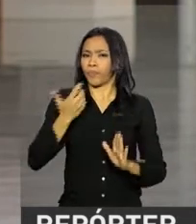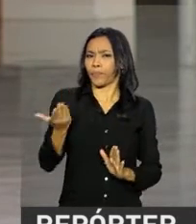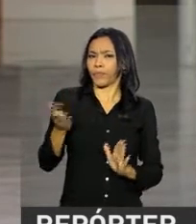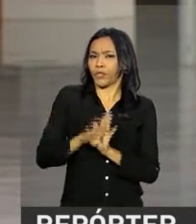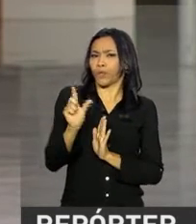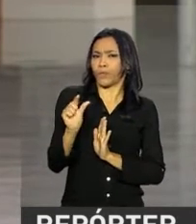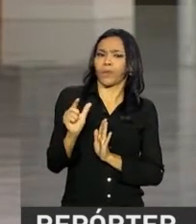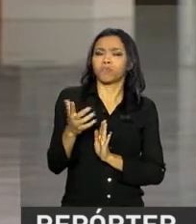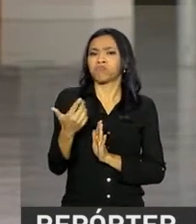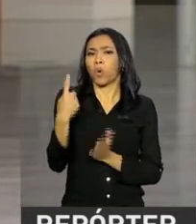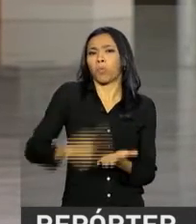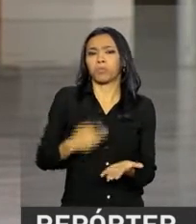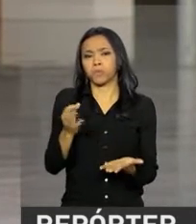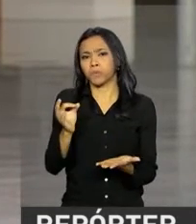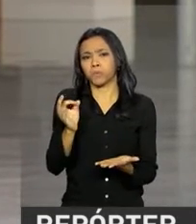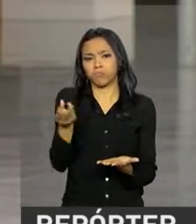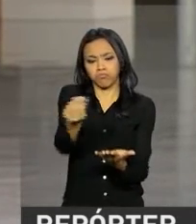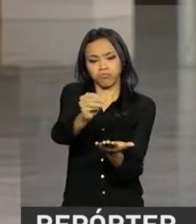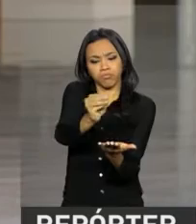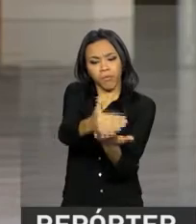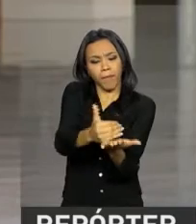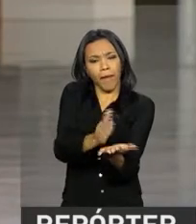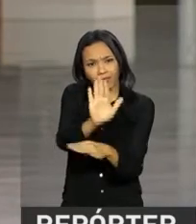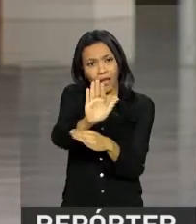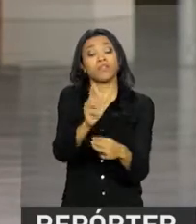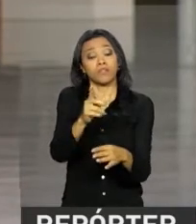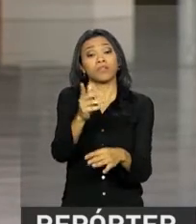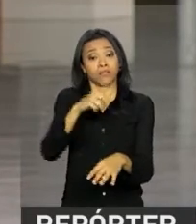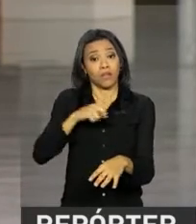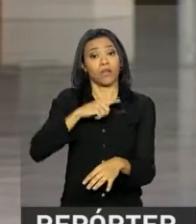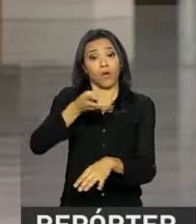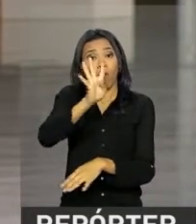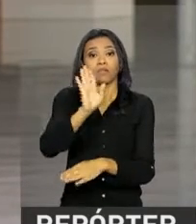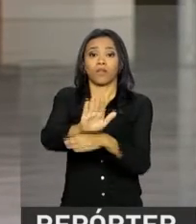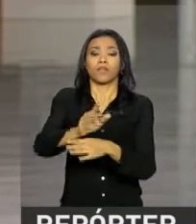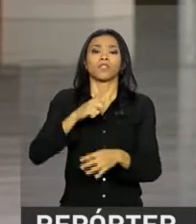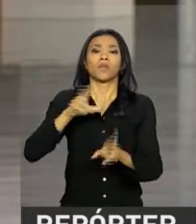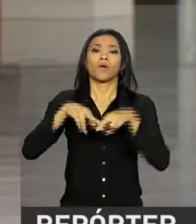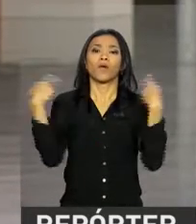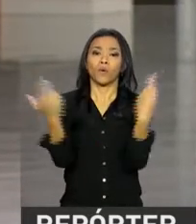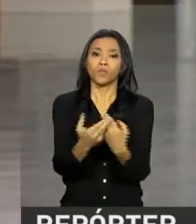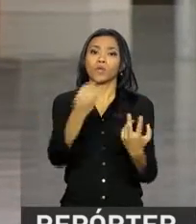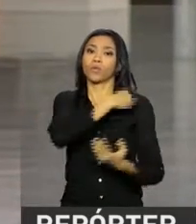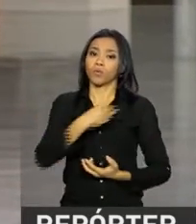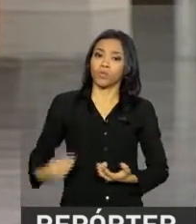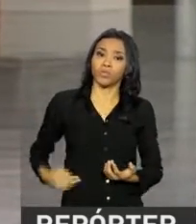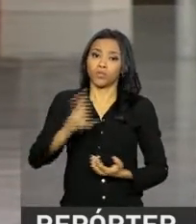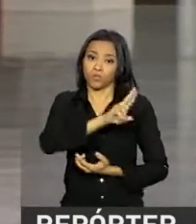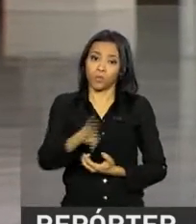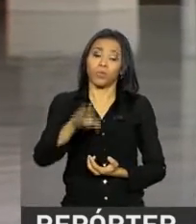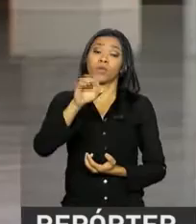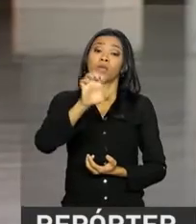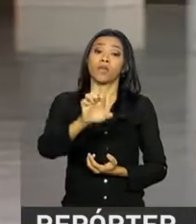manhã não tem nenhum compromisso previsto na agenda na parte da tarde às 4 horas michel temer se reúne com o ministro da integração nacional o ministro é